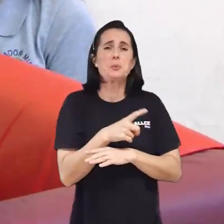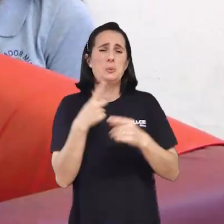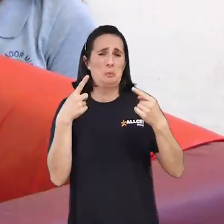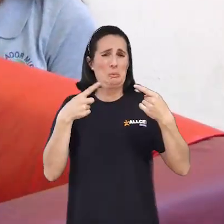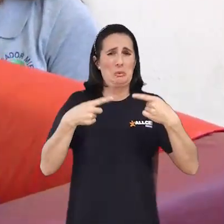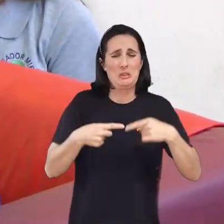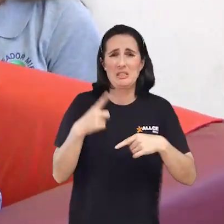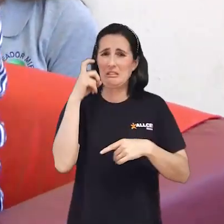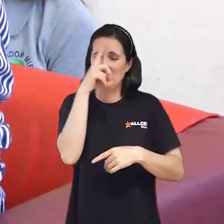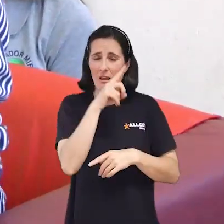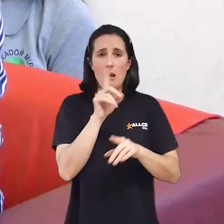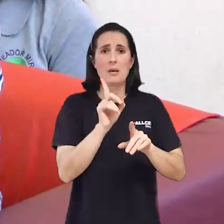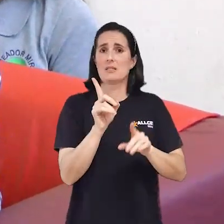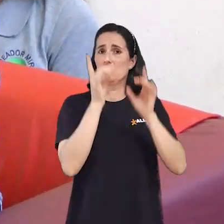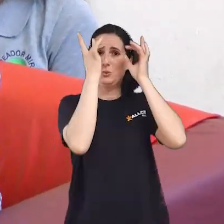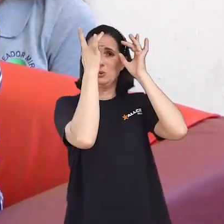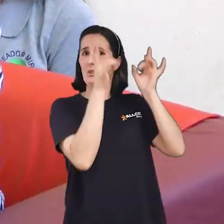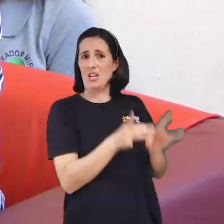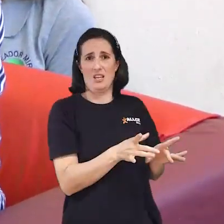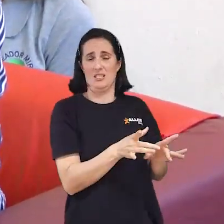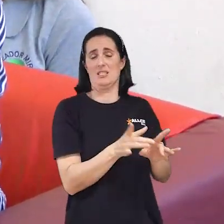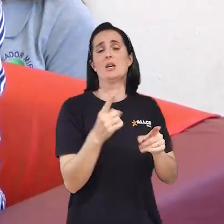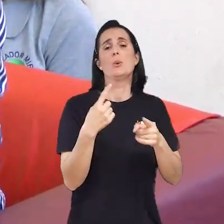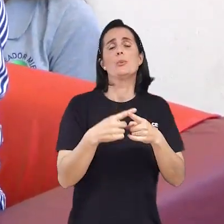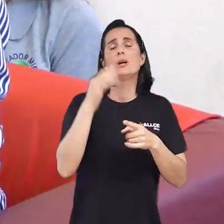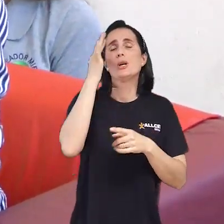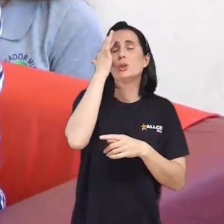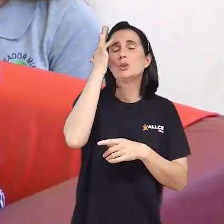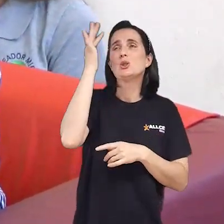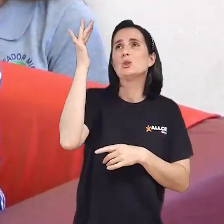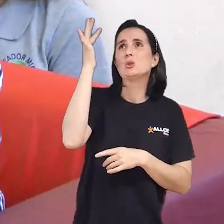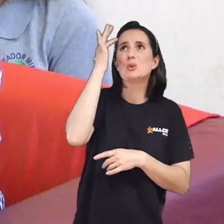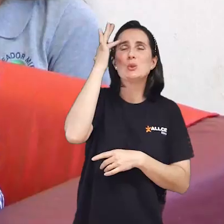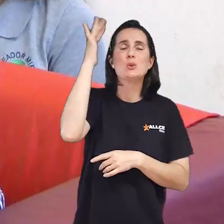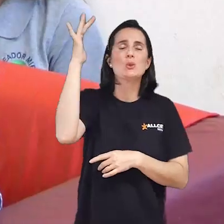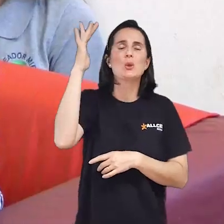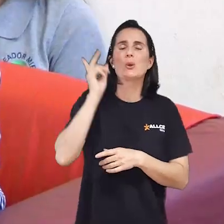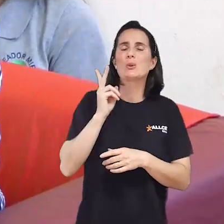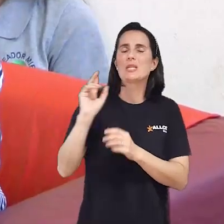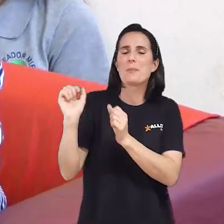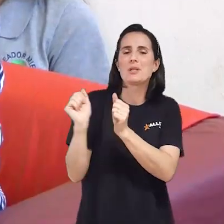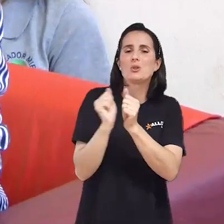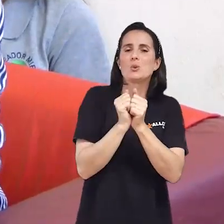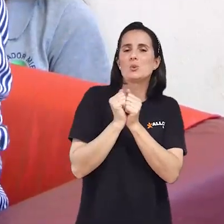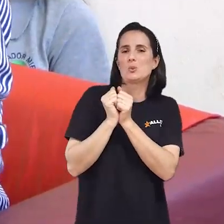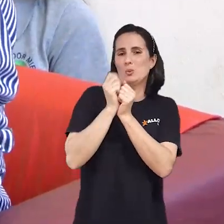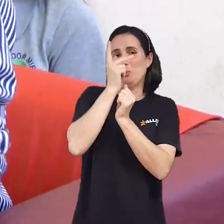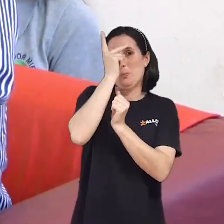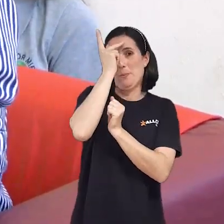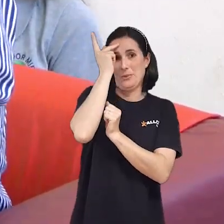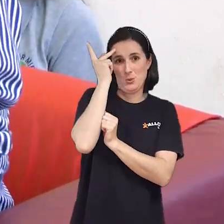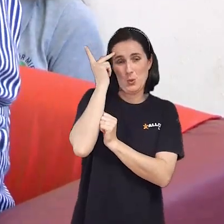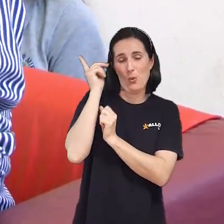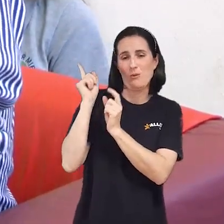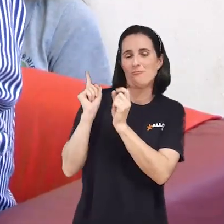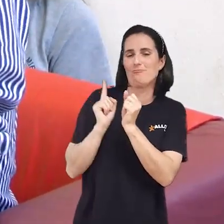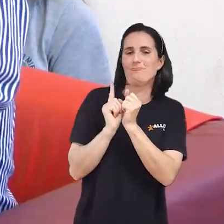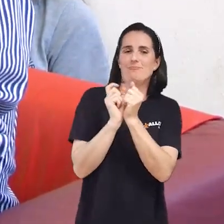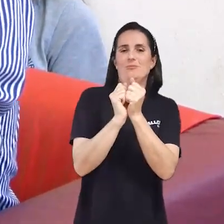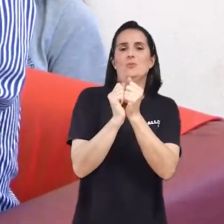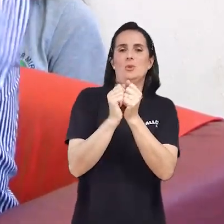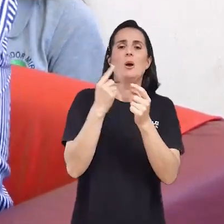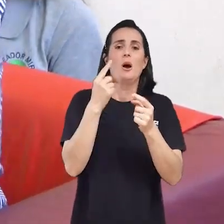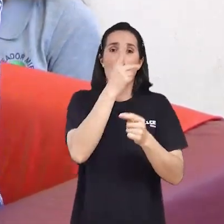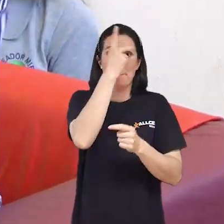sonho, né? Porque o sonho sempre vem acompanhado de alguém. E geralmente é alguém que precisa que